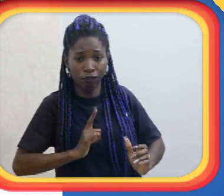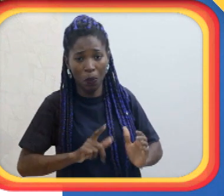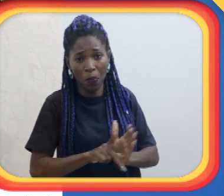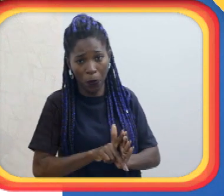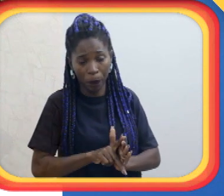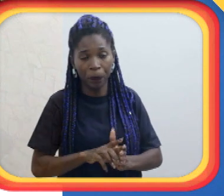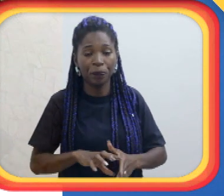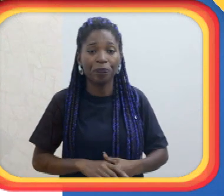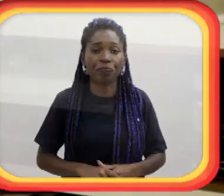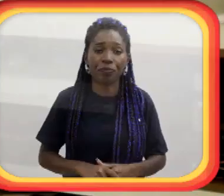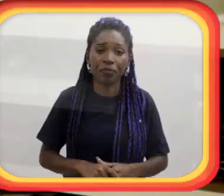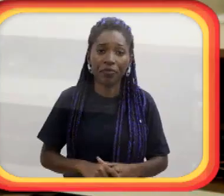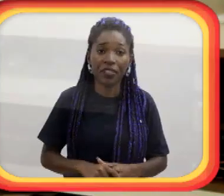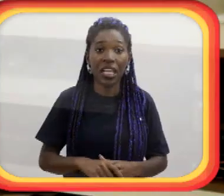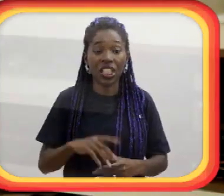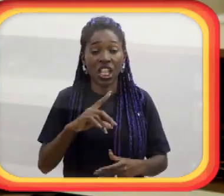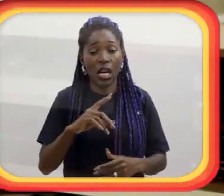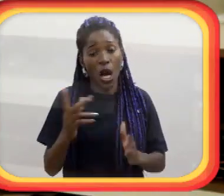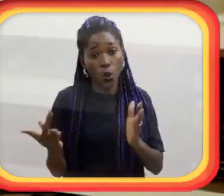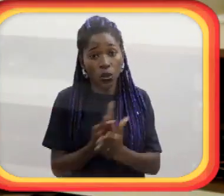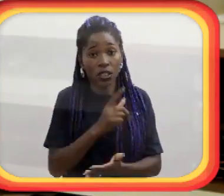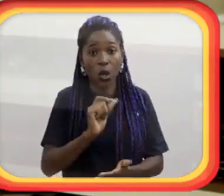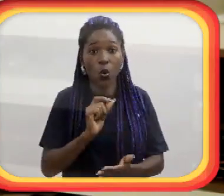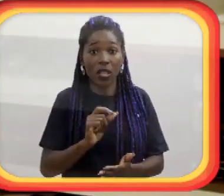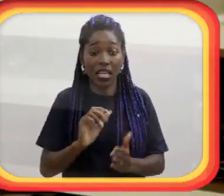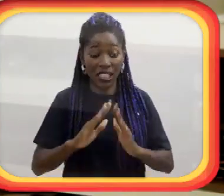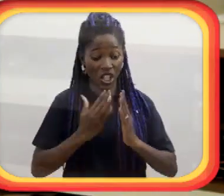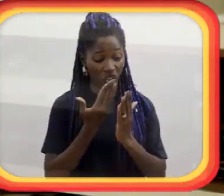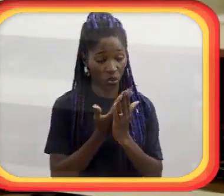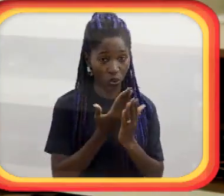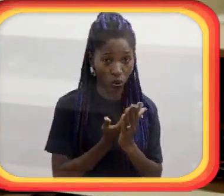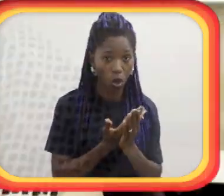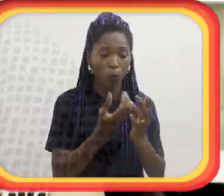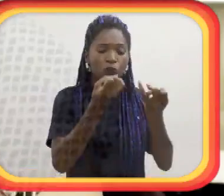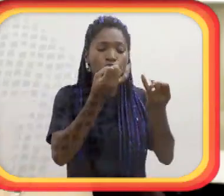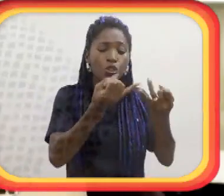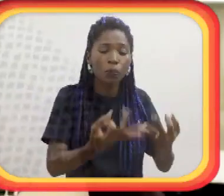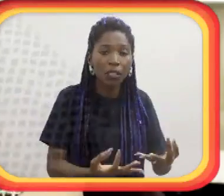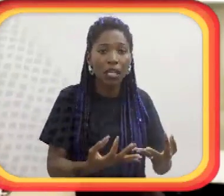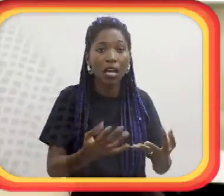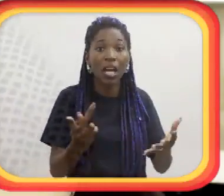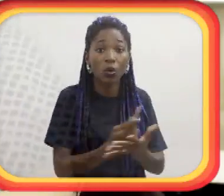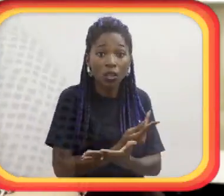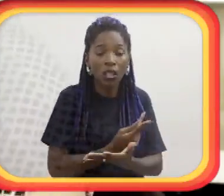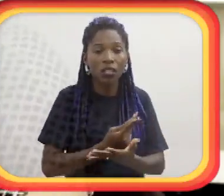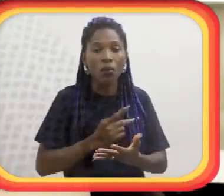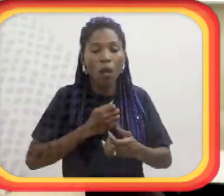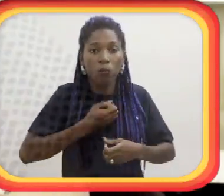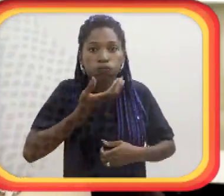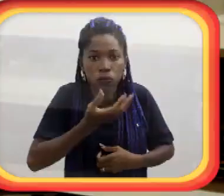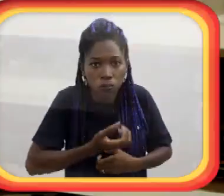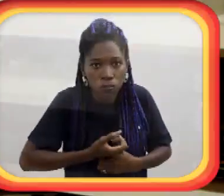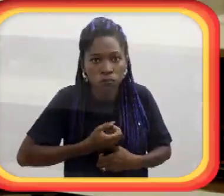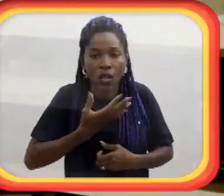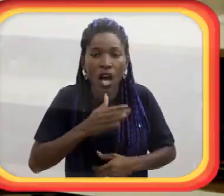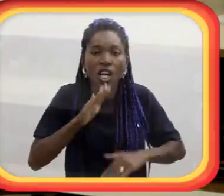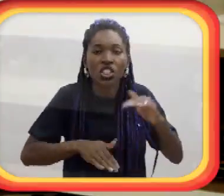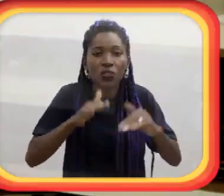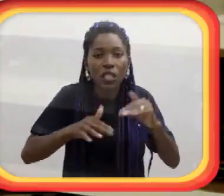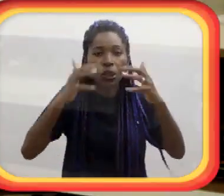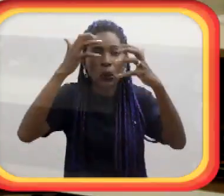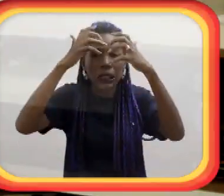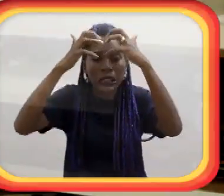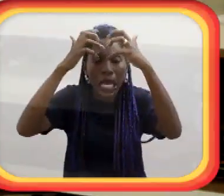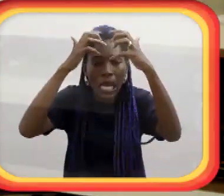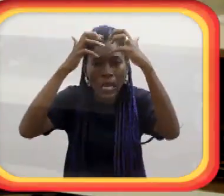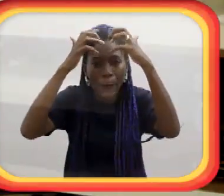cadeira. Recentemente aconteceu da Alice ter tido uma convulsão na escola. Fui explicar para os colegas o que ela tinha tido. Eu expliquei